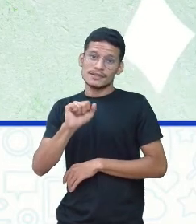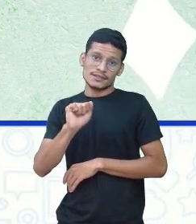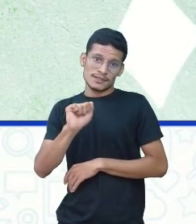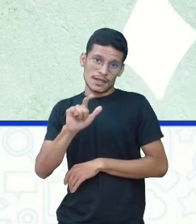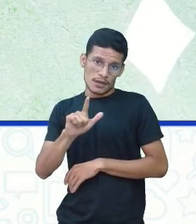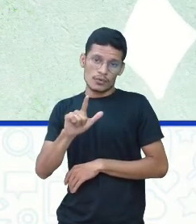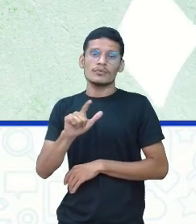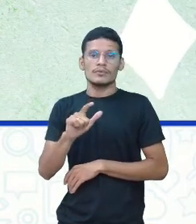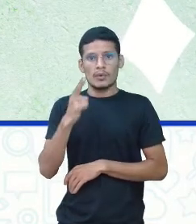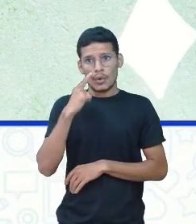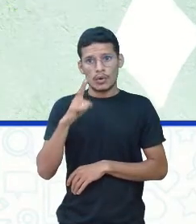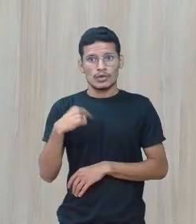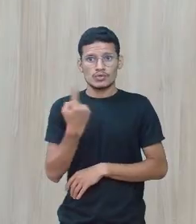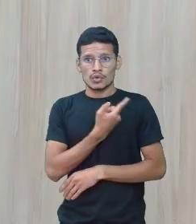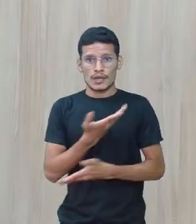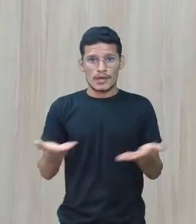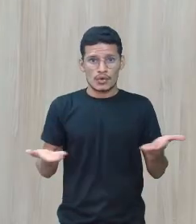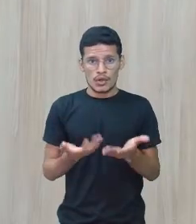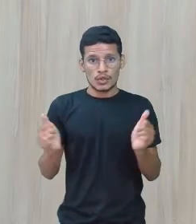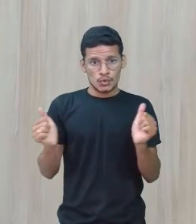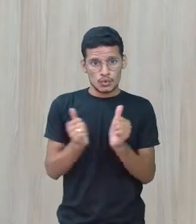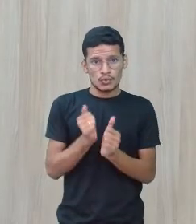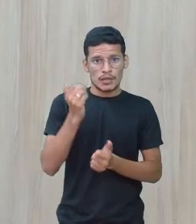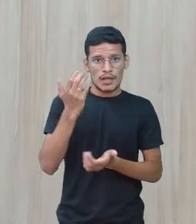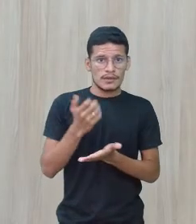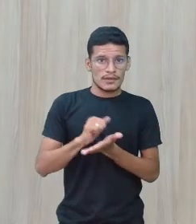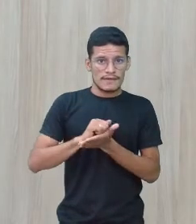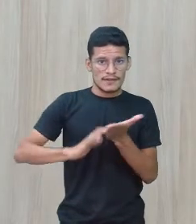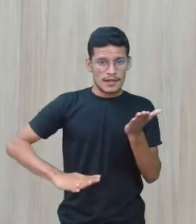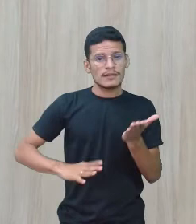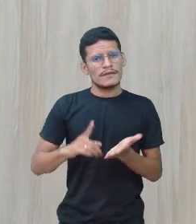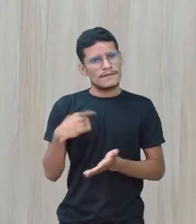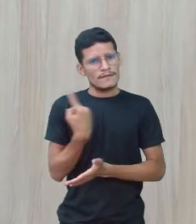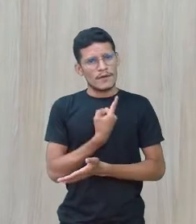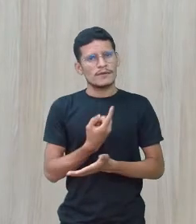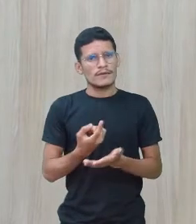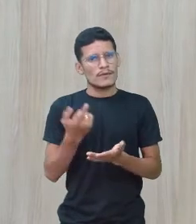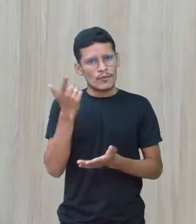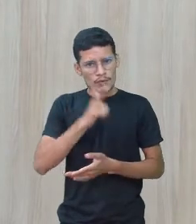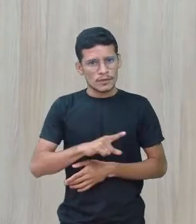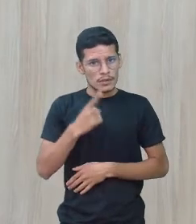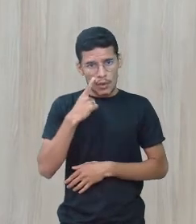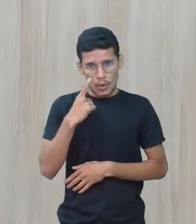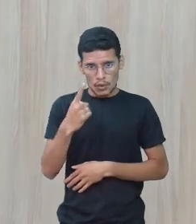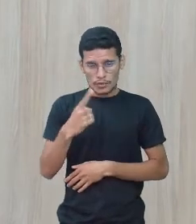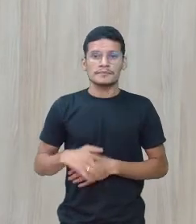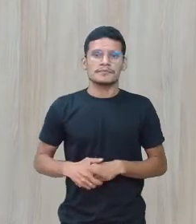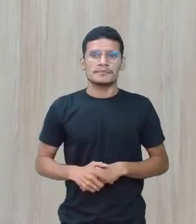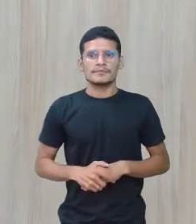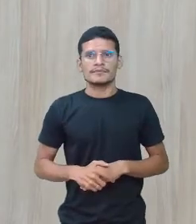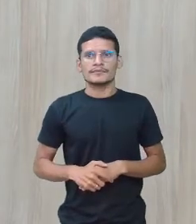E agora, vamos fazer juntos um exercício. Vamos ver se a gente consegue. Ó,